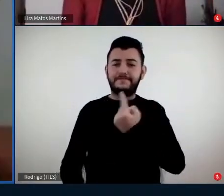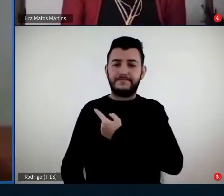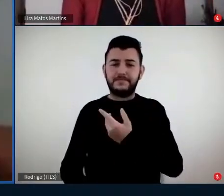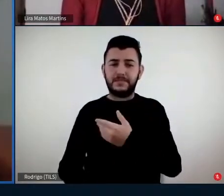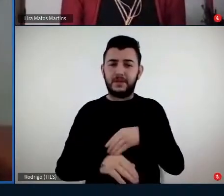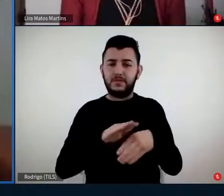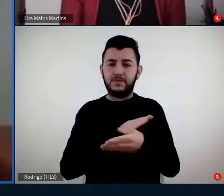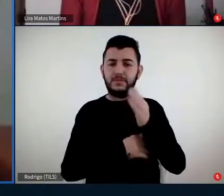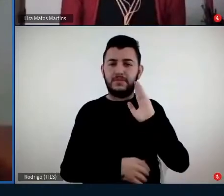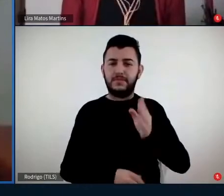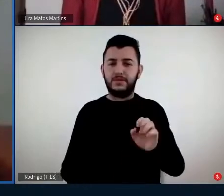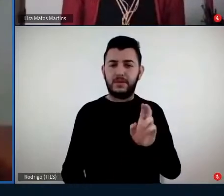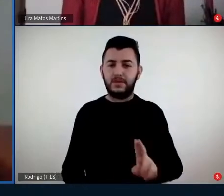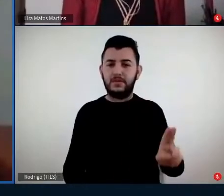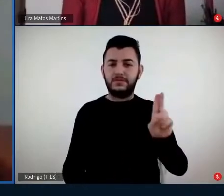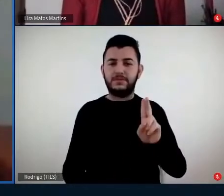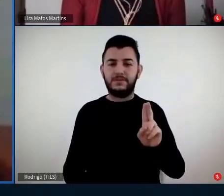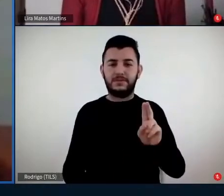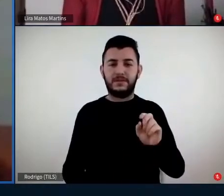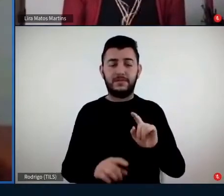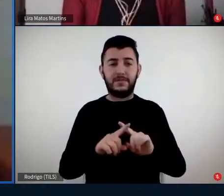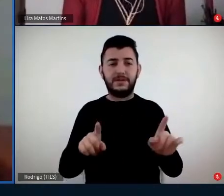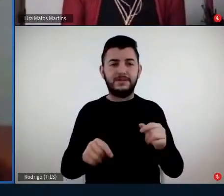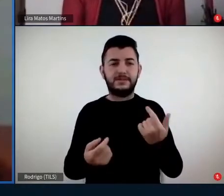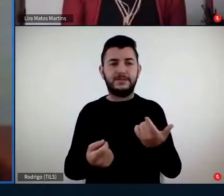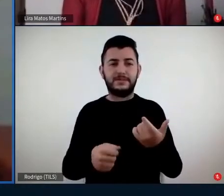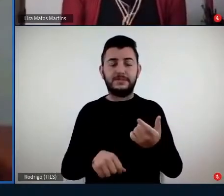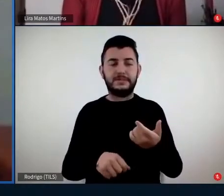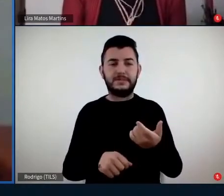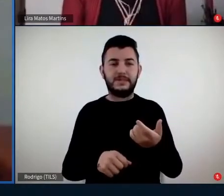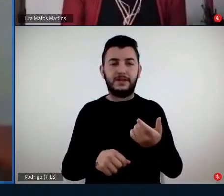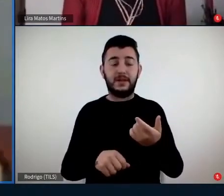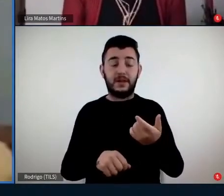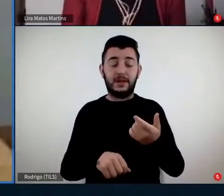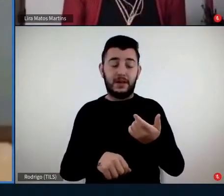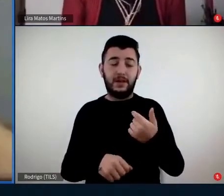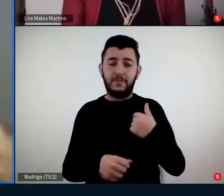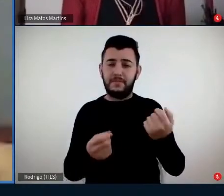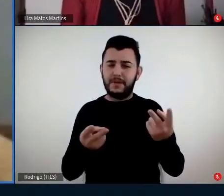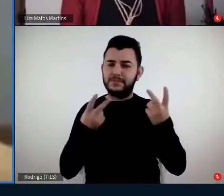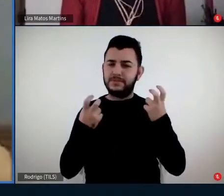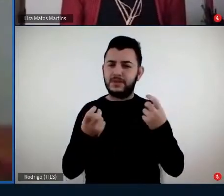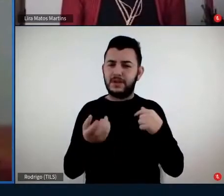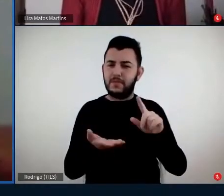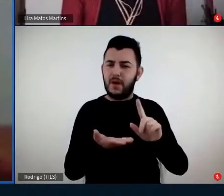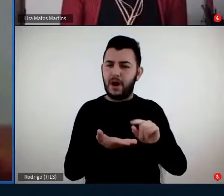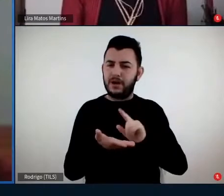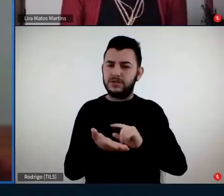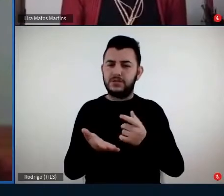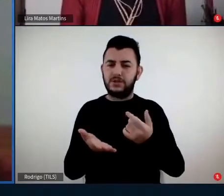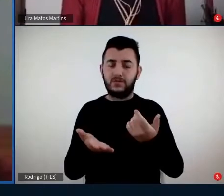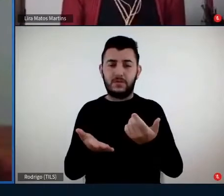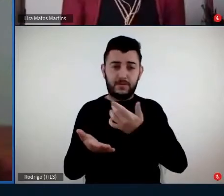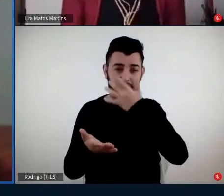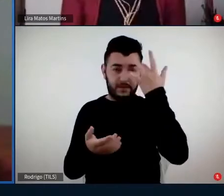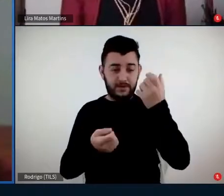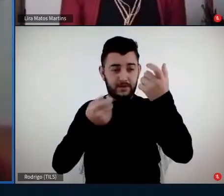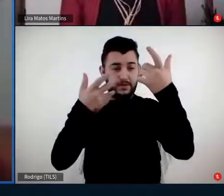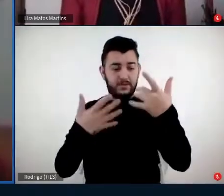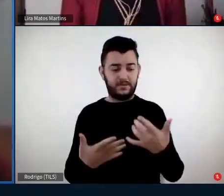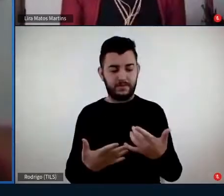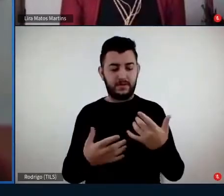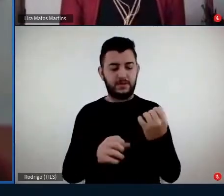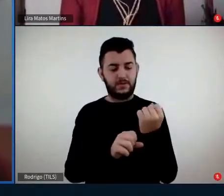essa aplicação do tempo, né? Eu vejo isso, às vezes, em muitos artigos. A pessoa quer falar de uma realidade do ano